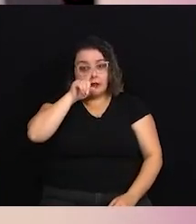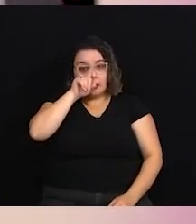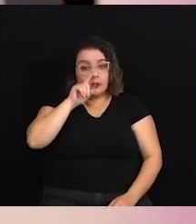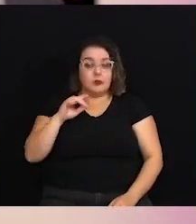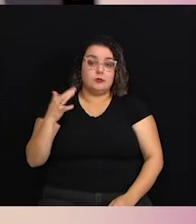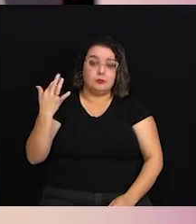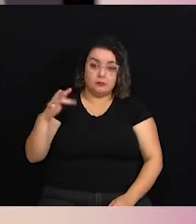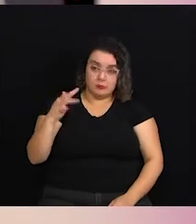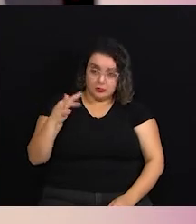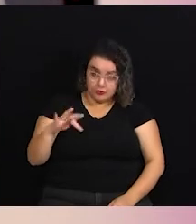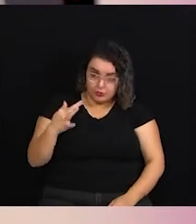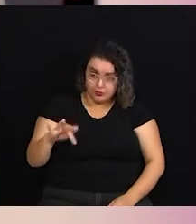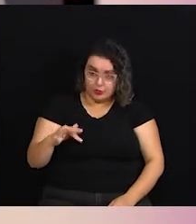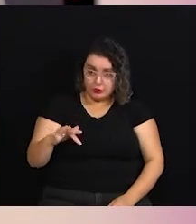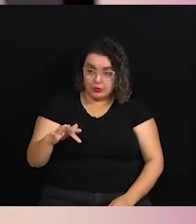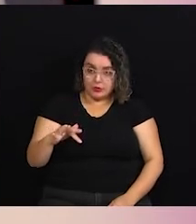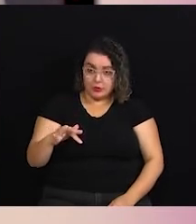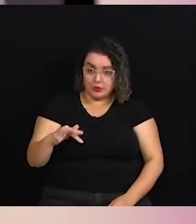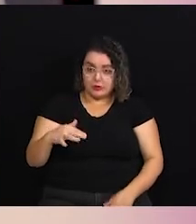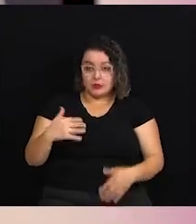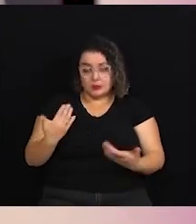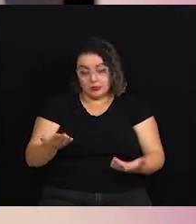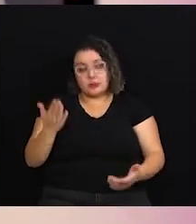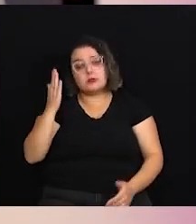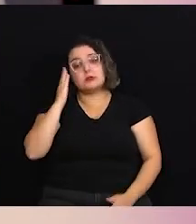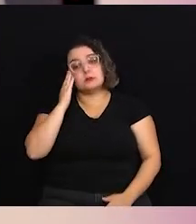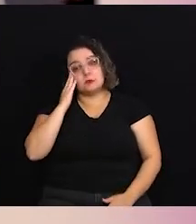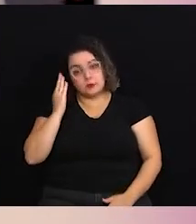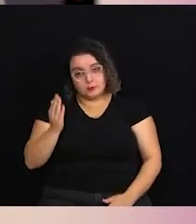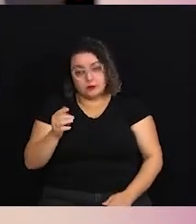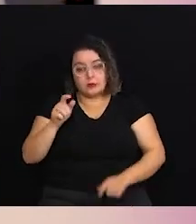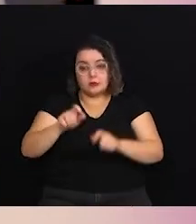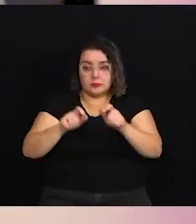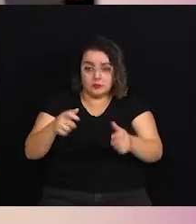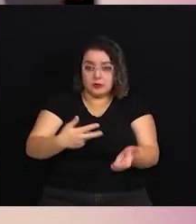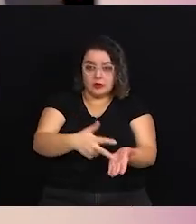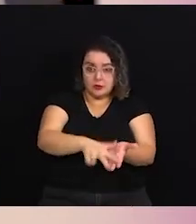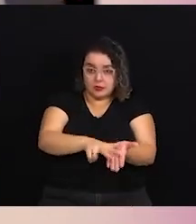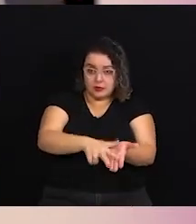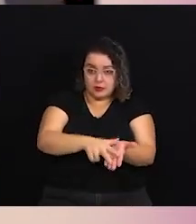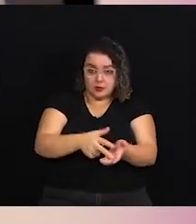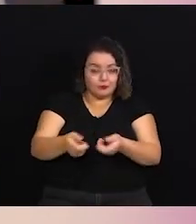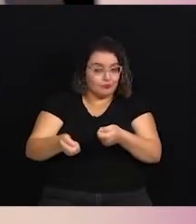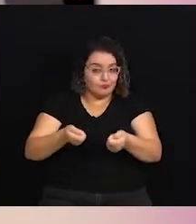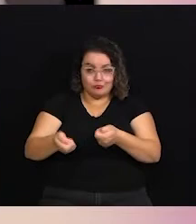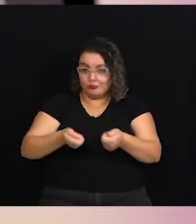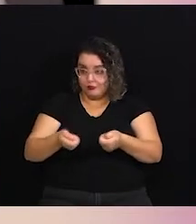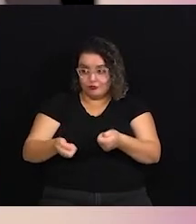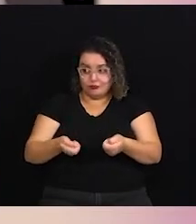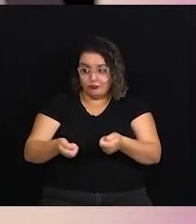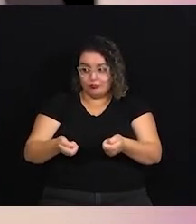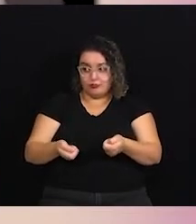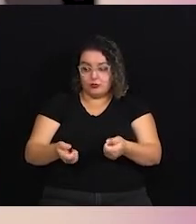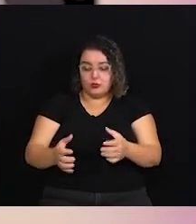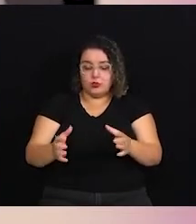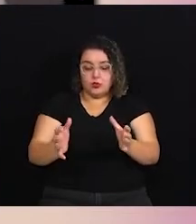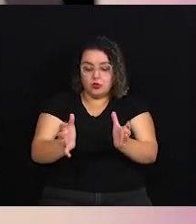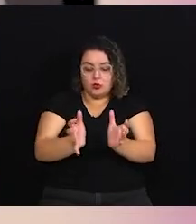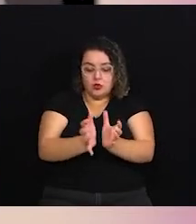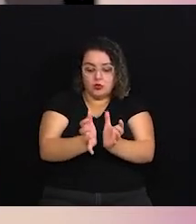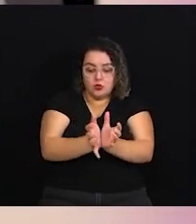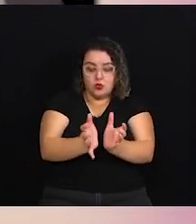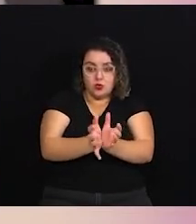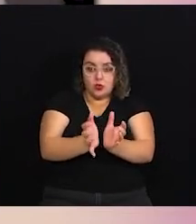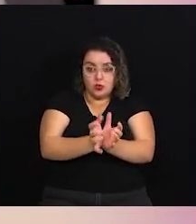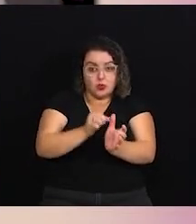risco maior de se machucar e a gente hoje sabe que as pessoas que têm crises não controlada elas entram no grupo